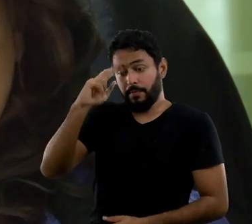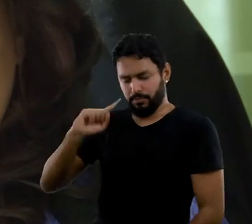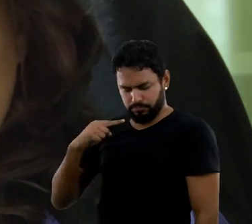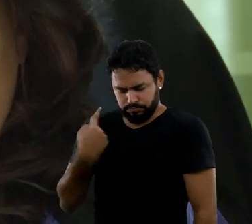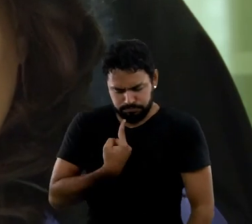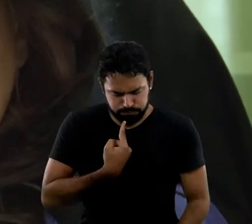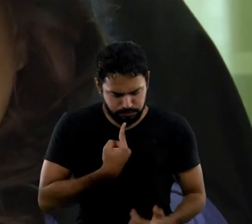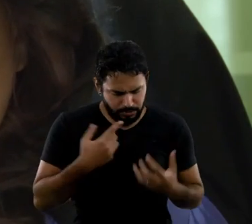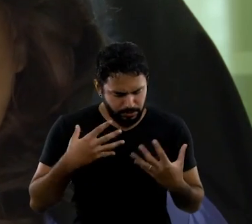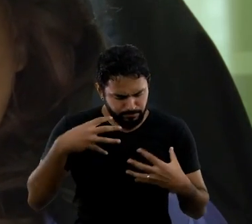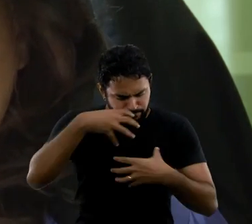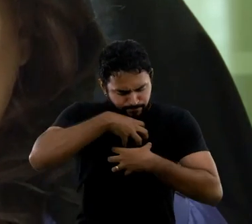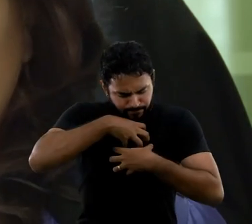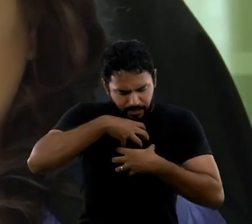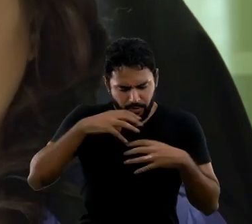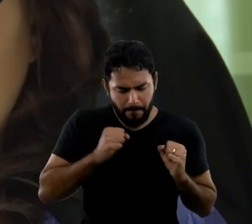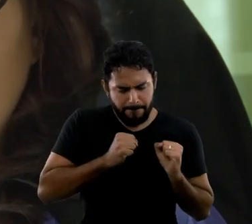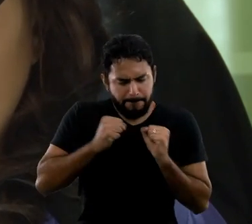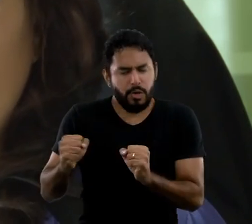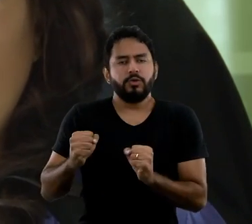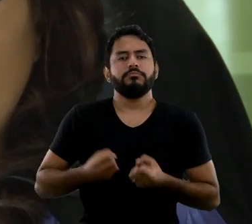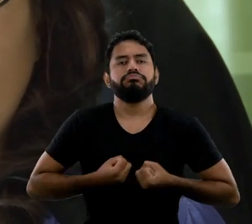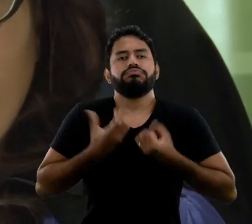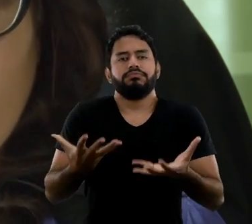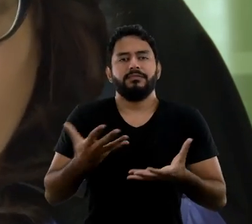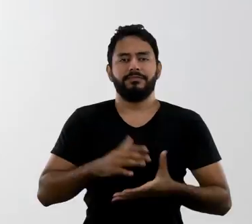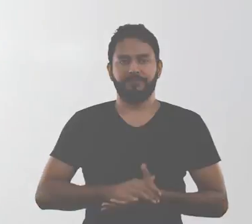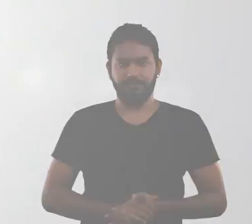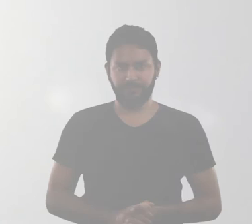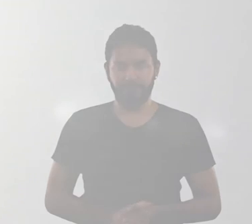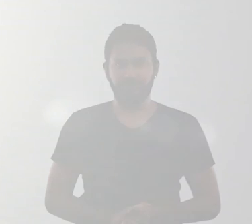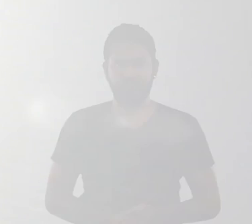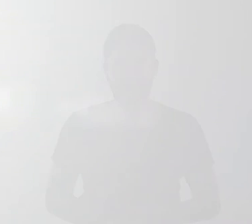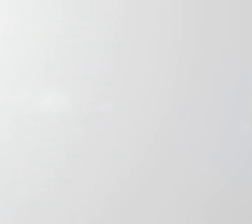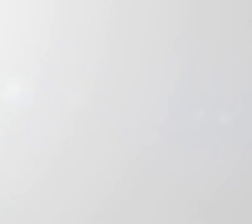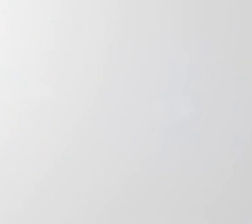que o centro do seu espaço de poder é você mesmo, é o seu poder pessoal.